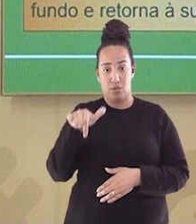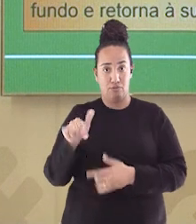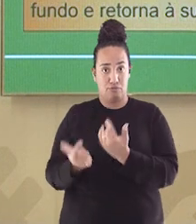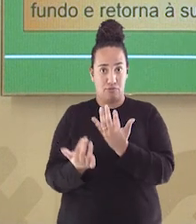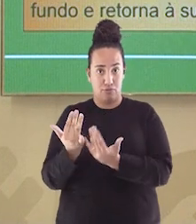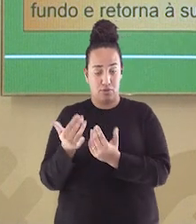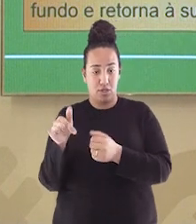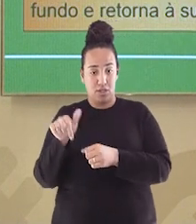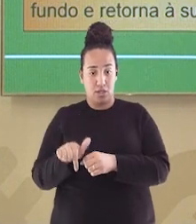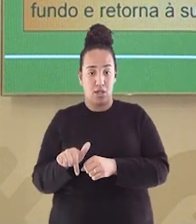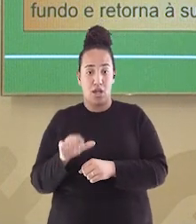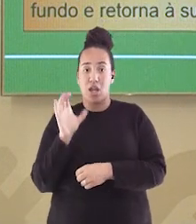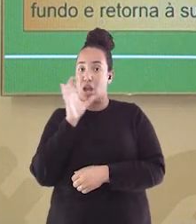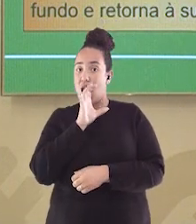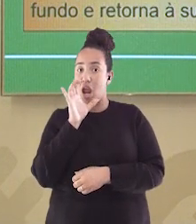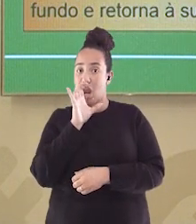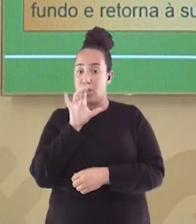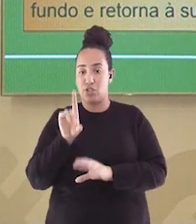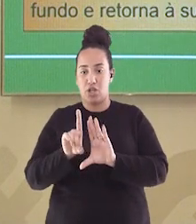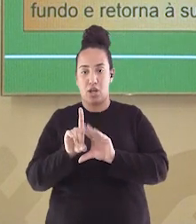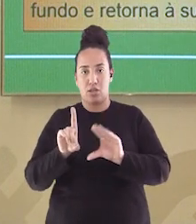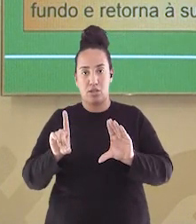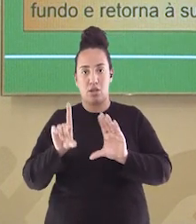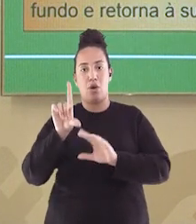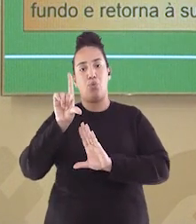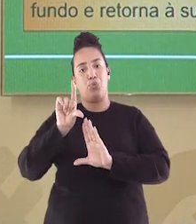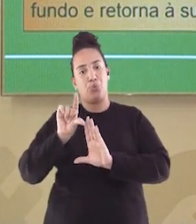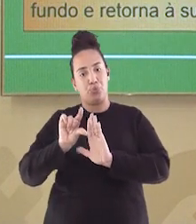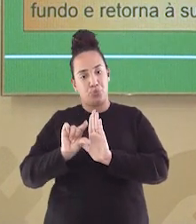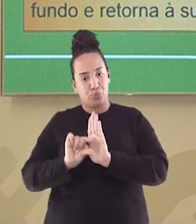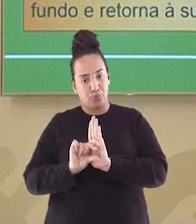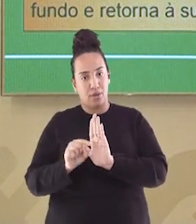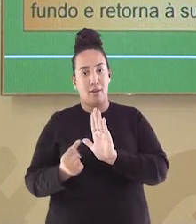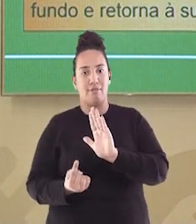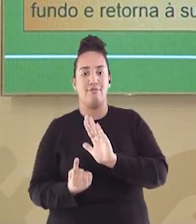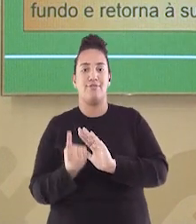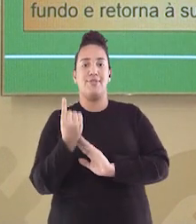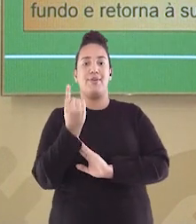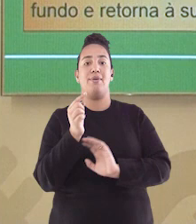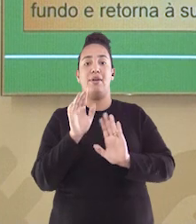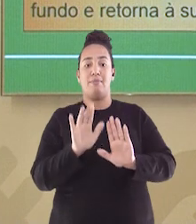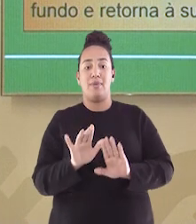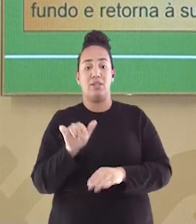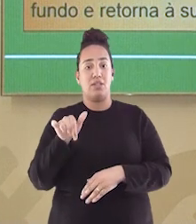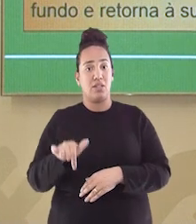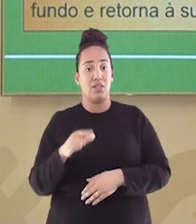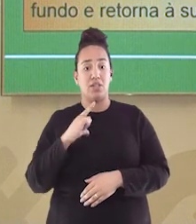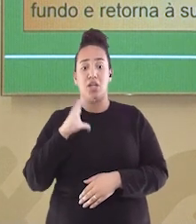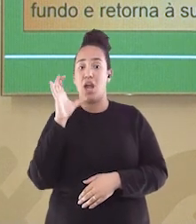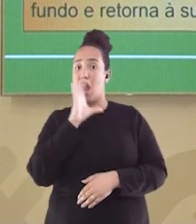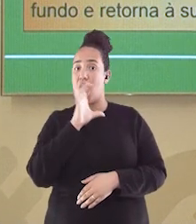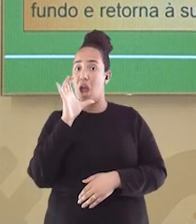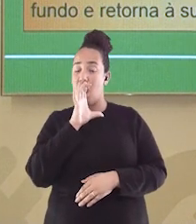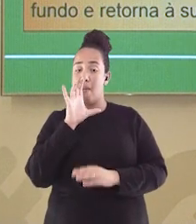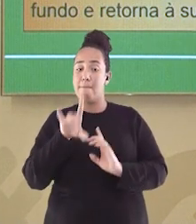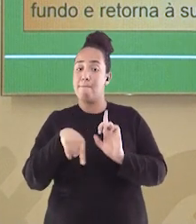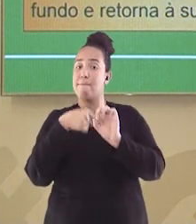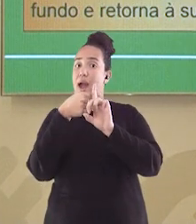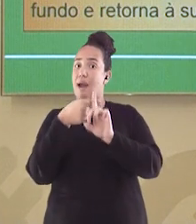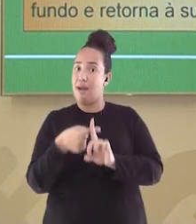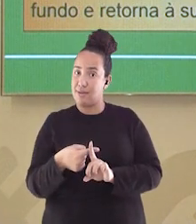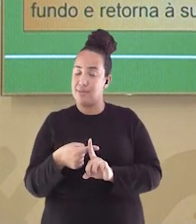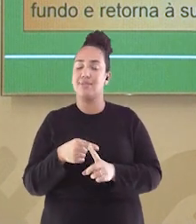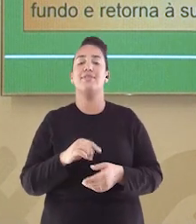seu fundo, fica menos densa e sobe. Só que vem mais água lá de baixo, né, o tempo todo, para tomar o espaço dela